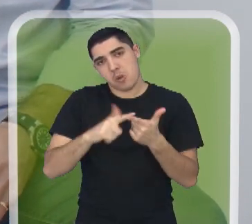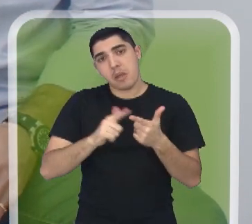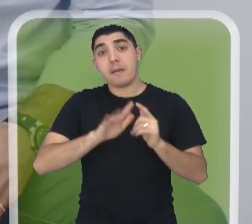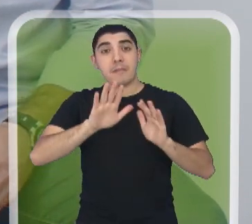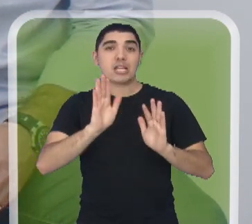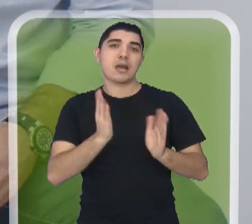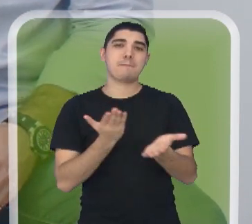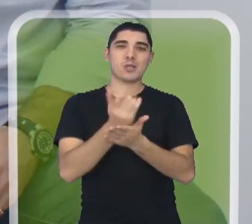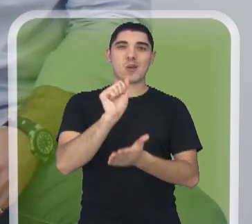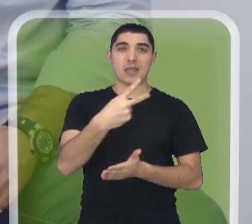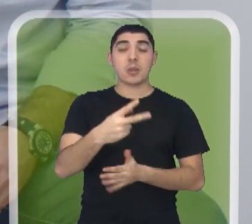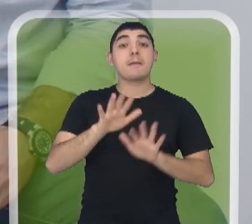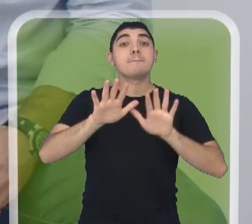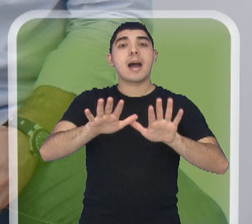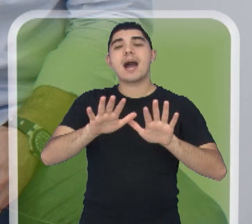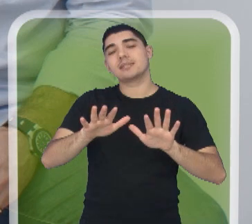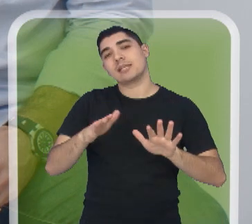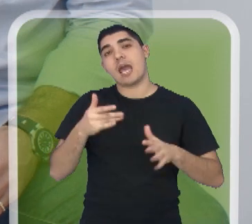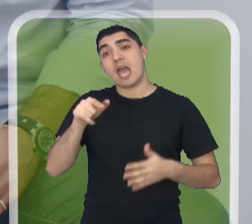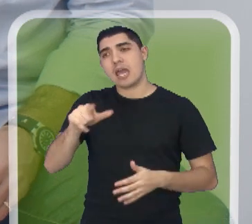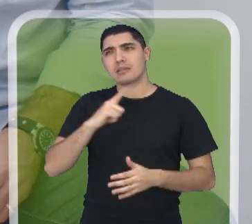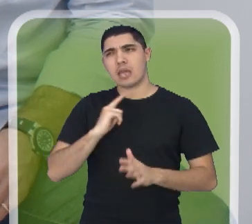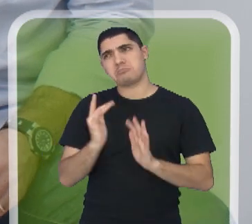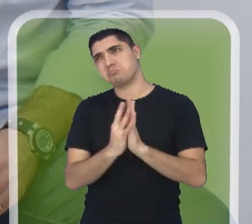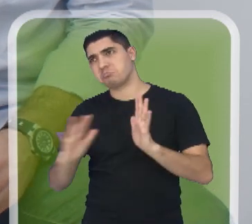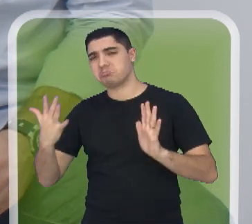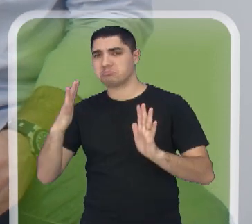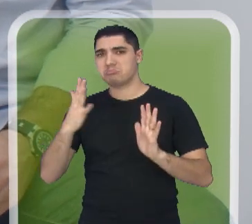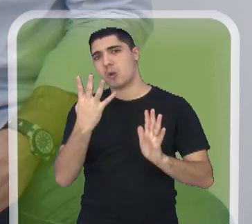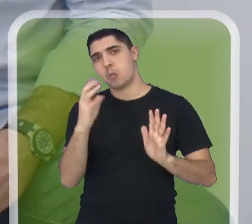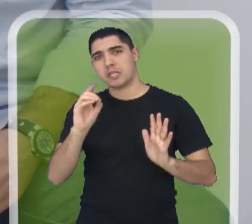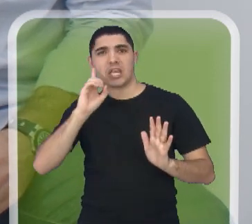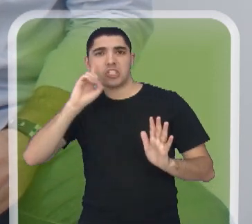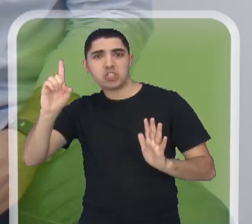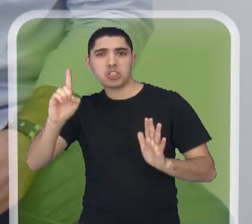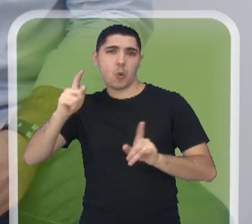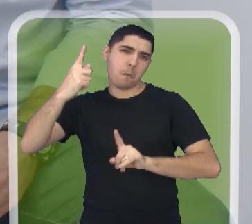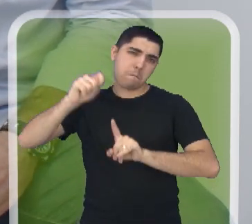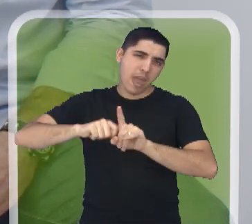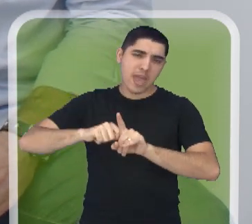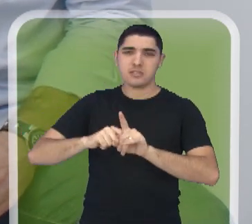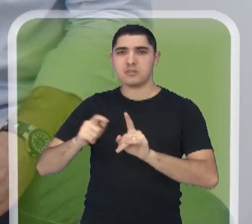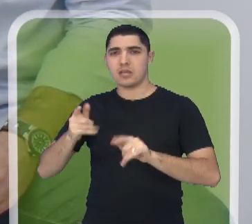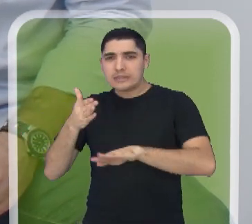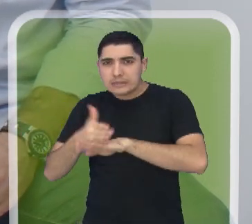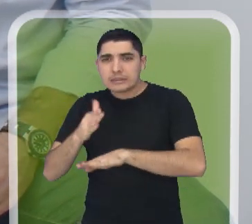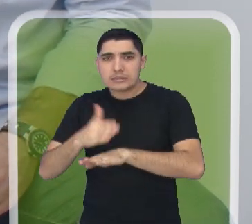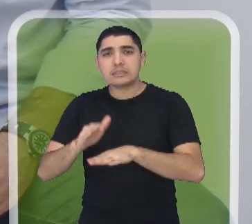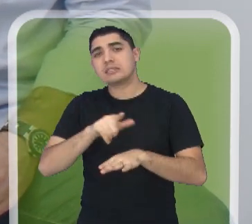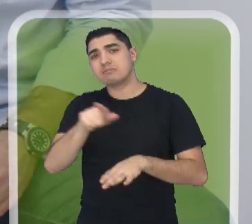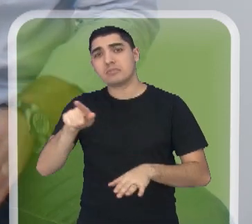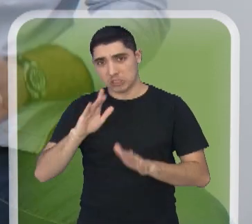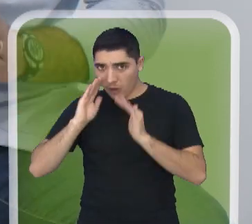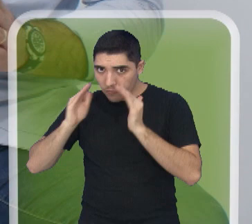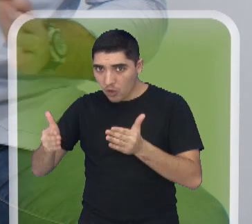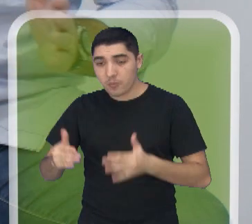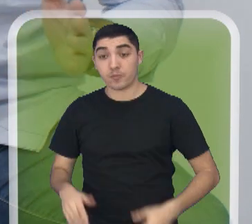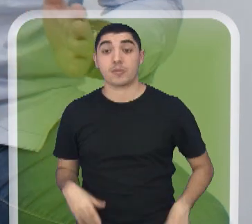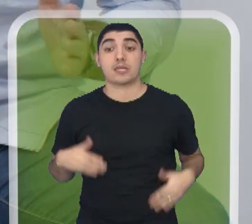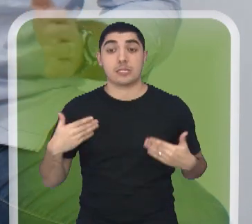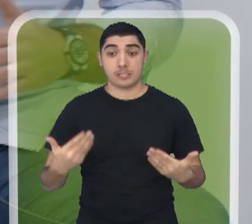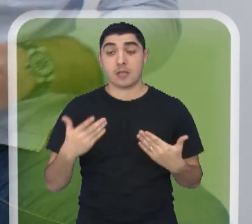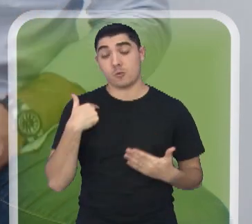mas para sei lá, 40 dias aí de preparação. Desde que nós saímos